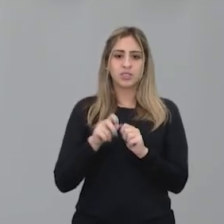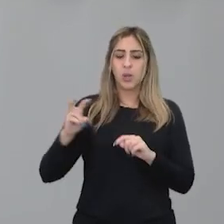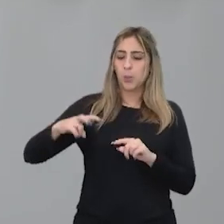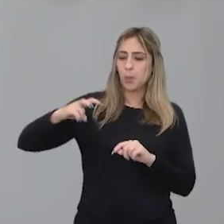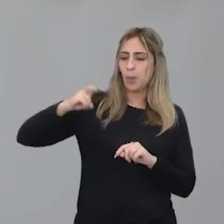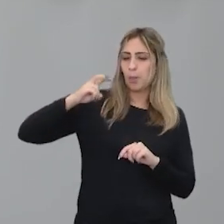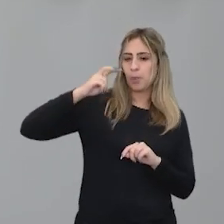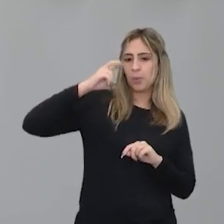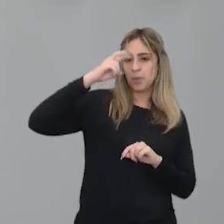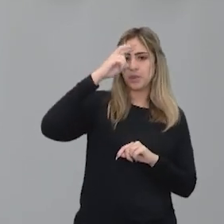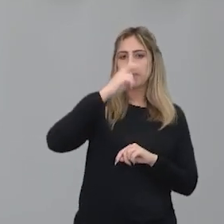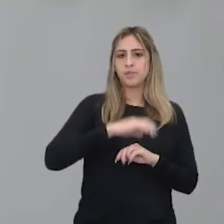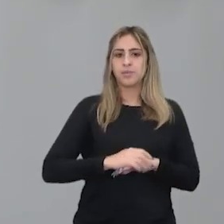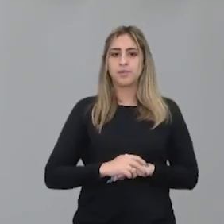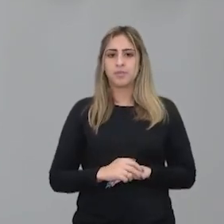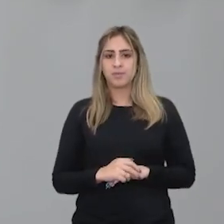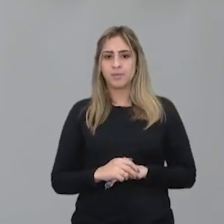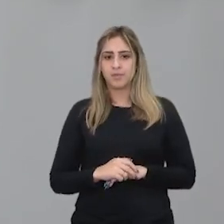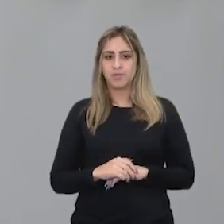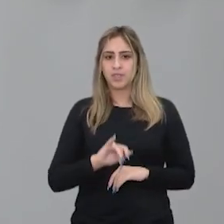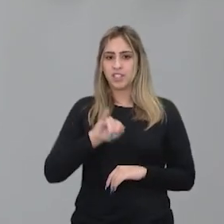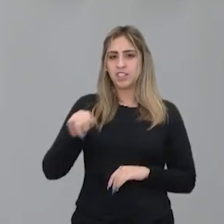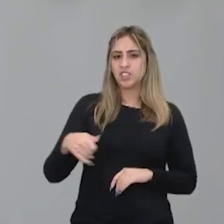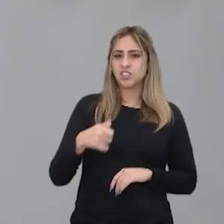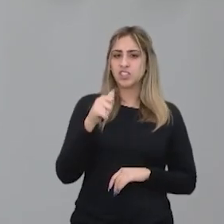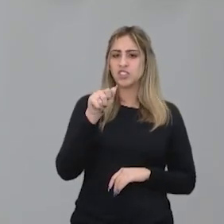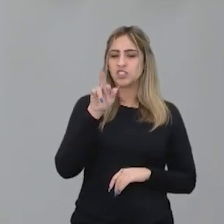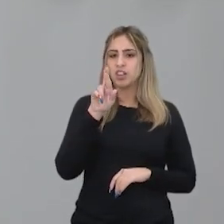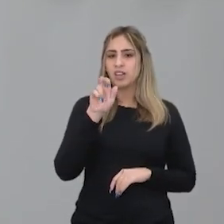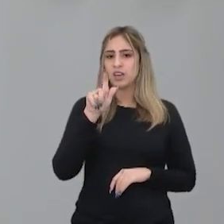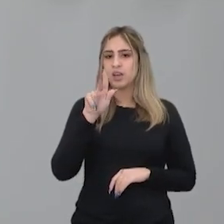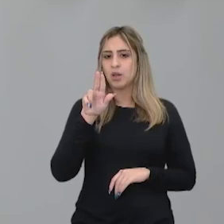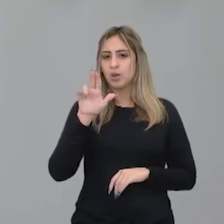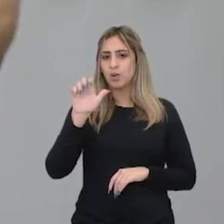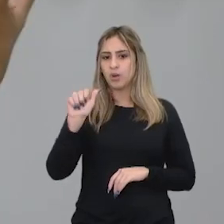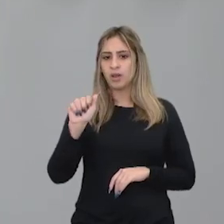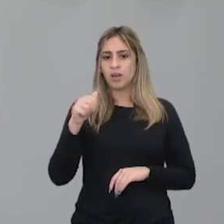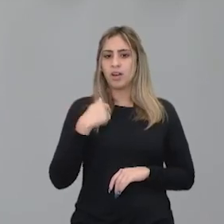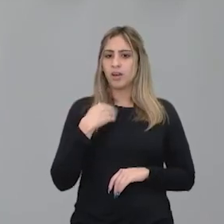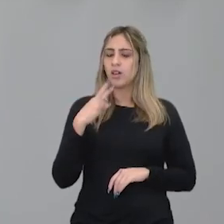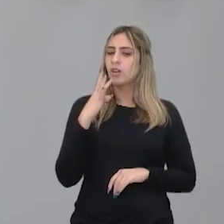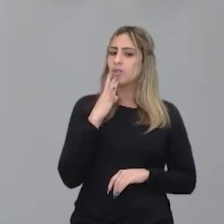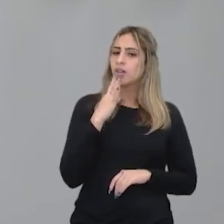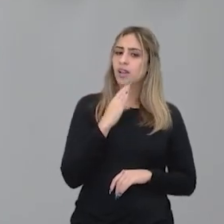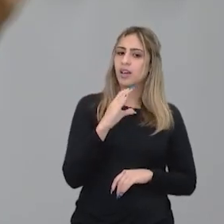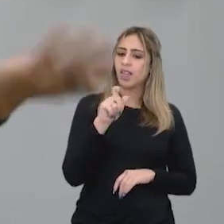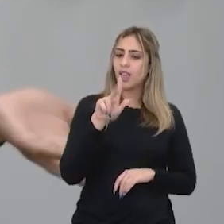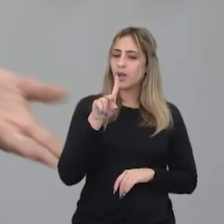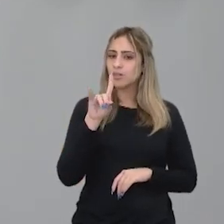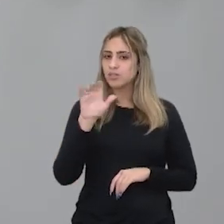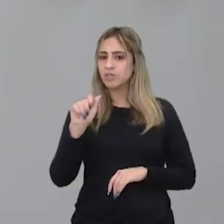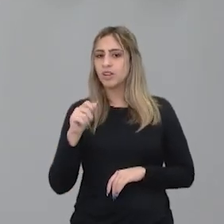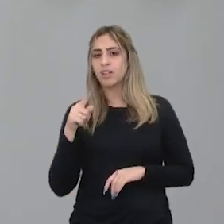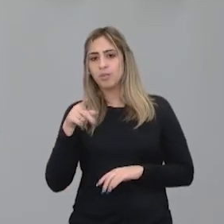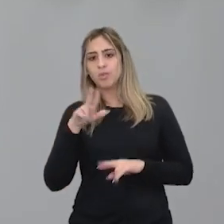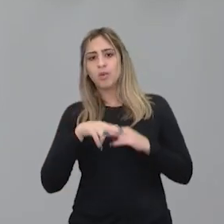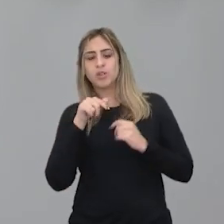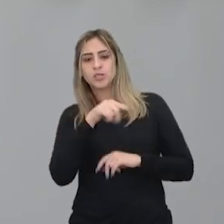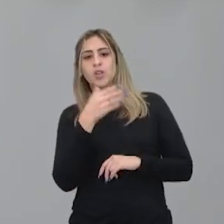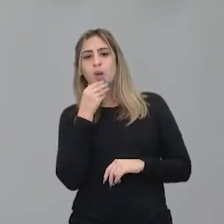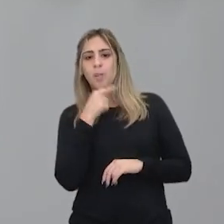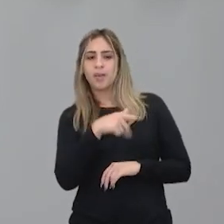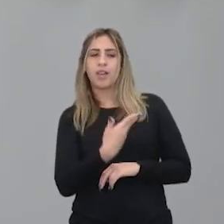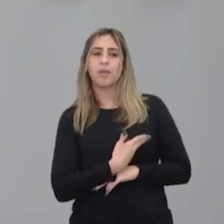subida ali. Gente, era no Pico do Jaraguá aqui, né? Olha que simples, né? E aí eu conheci a Cláudia através desse